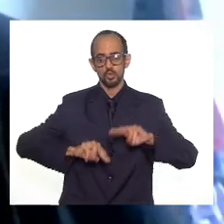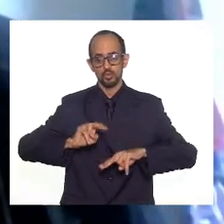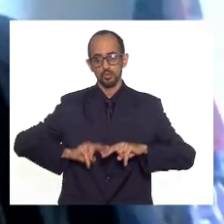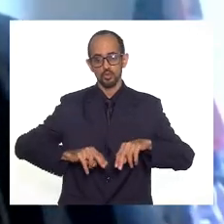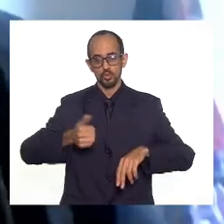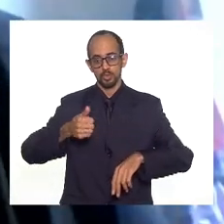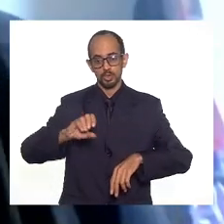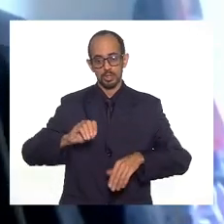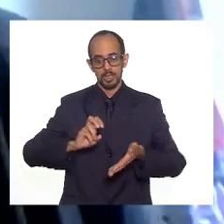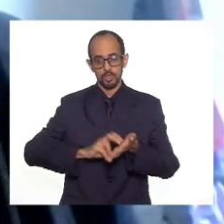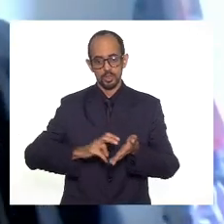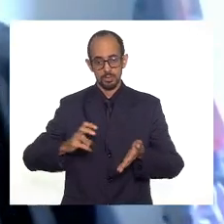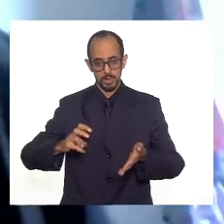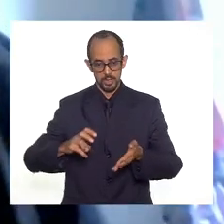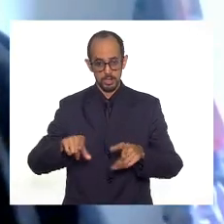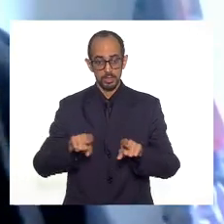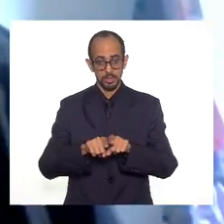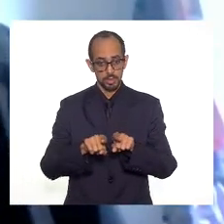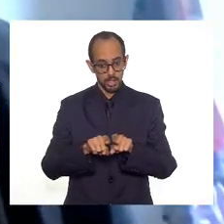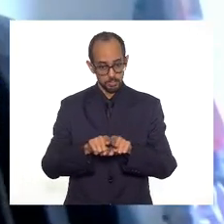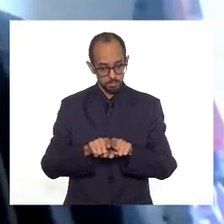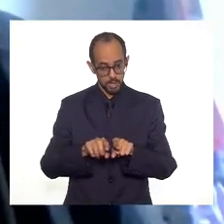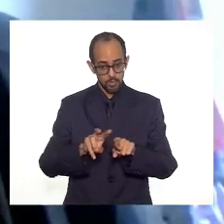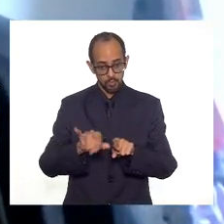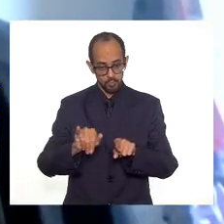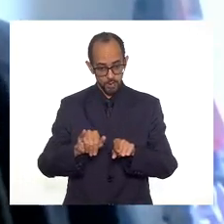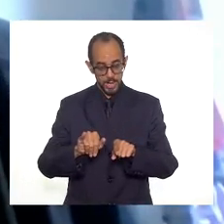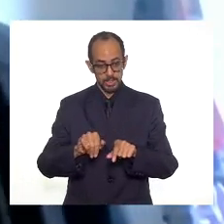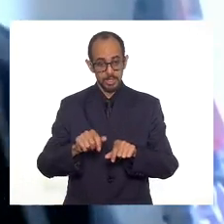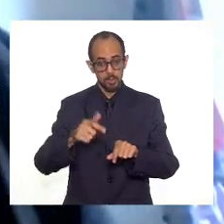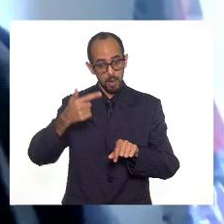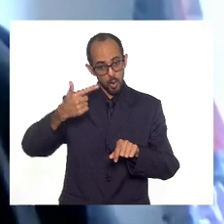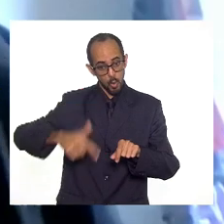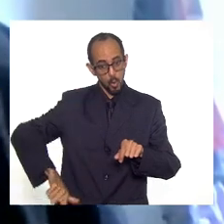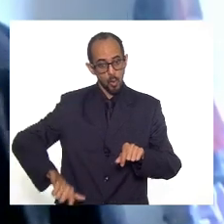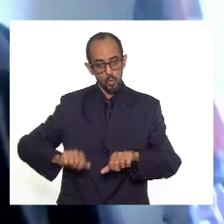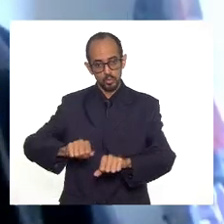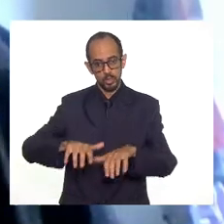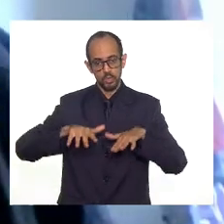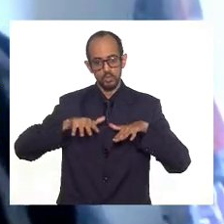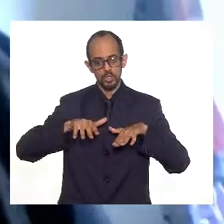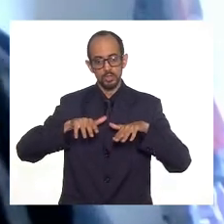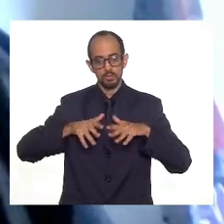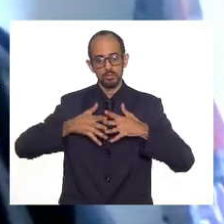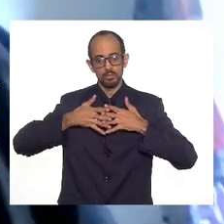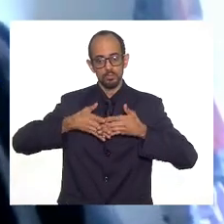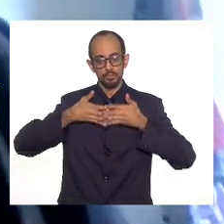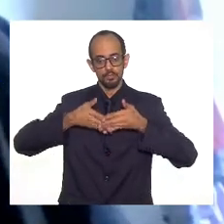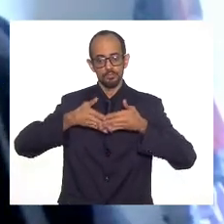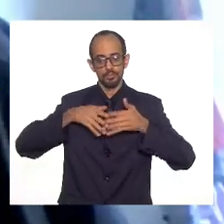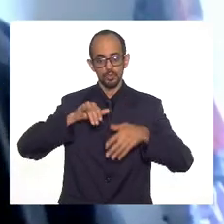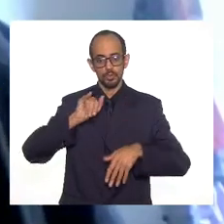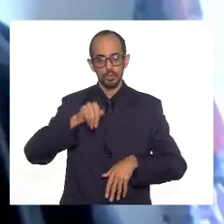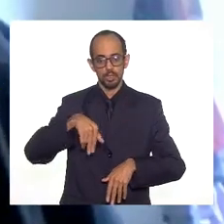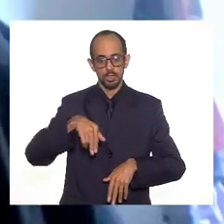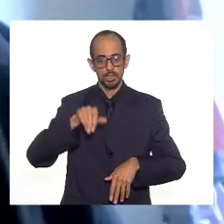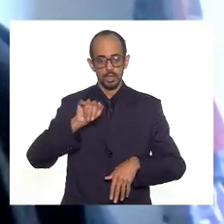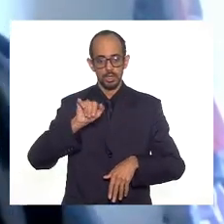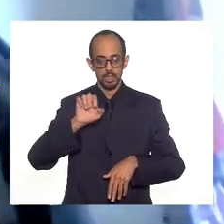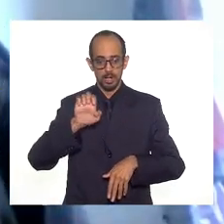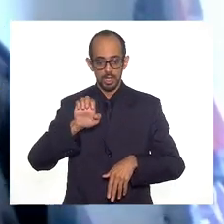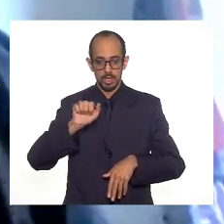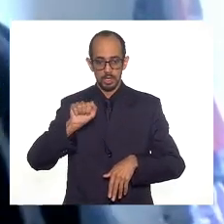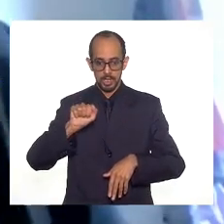manhã. Além disso, haverá uma outra audiência pública em Petrópolis que o INEA já vai